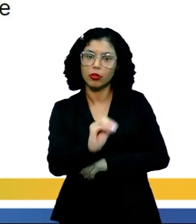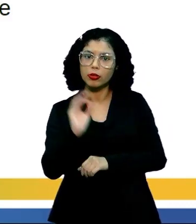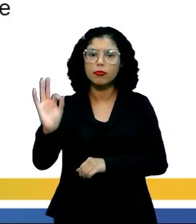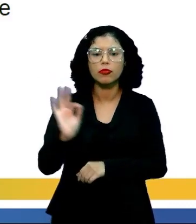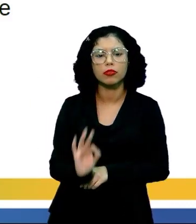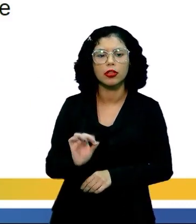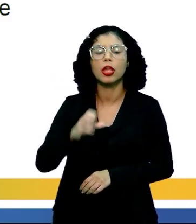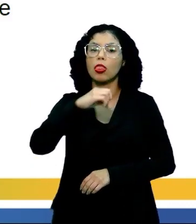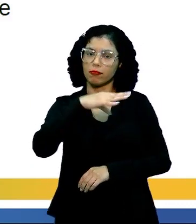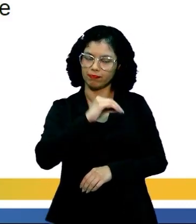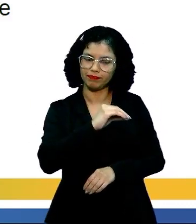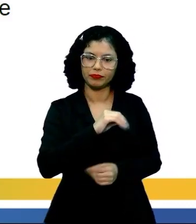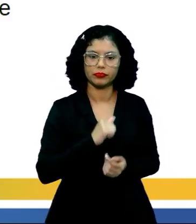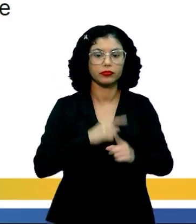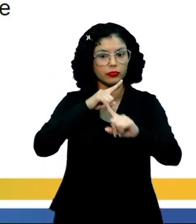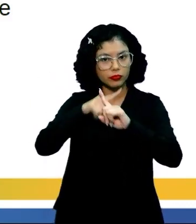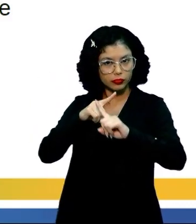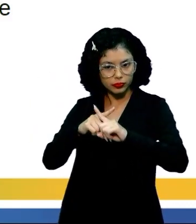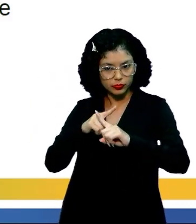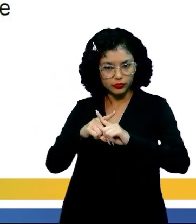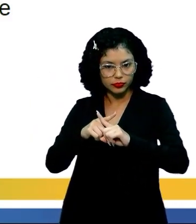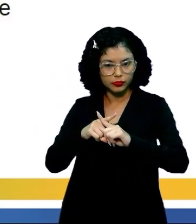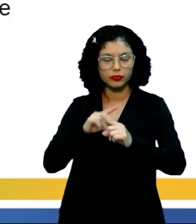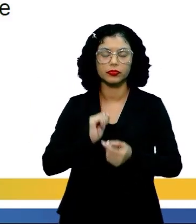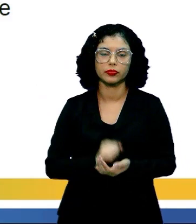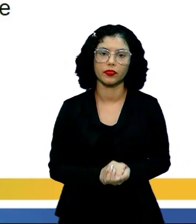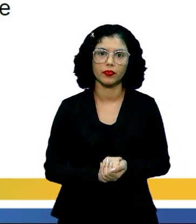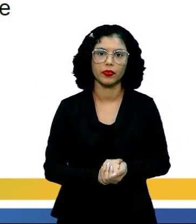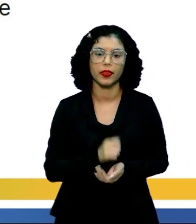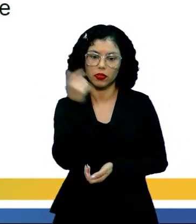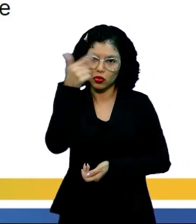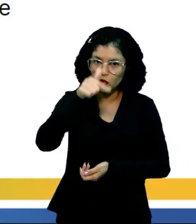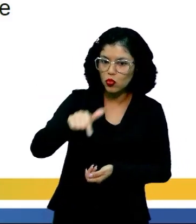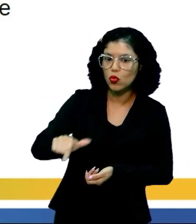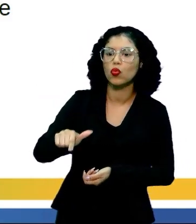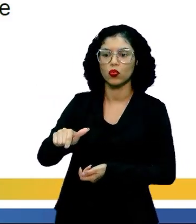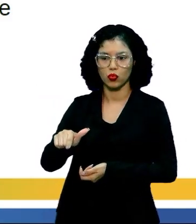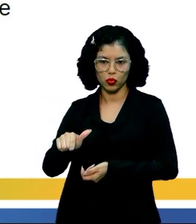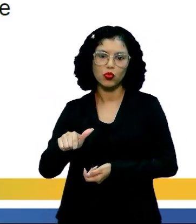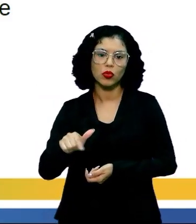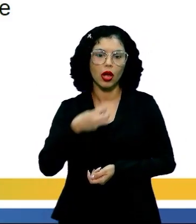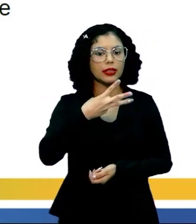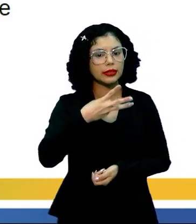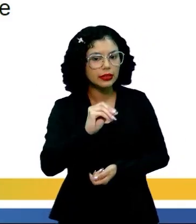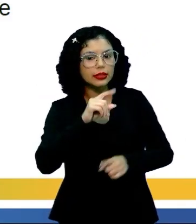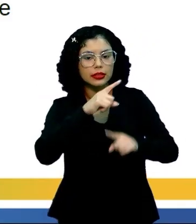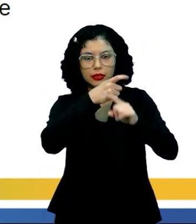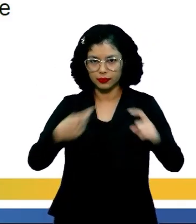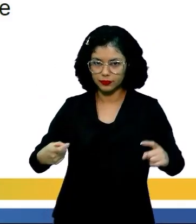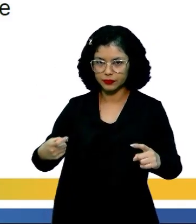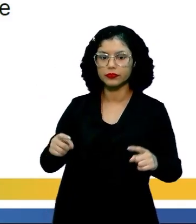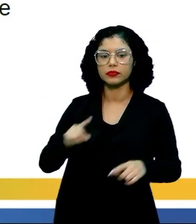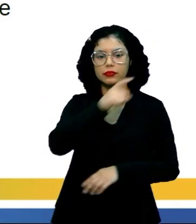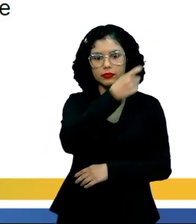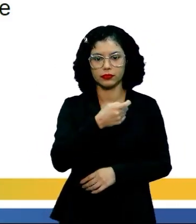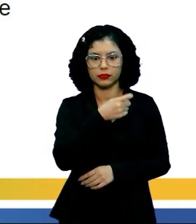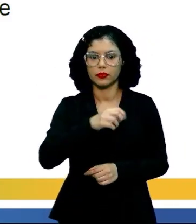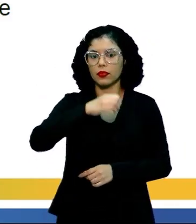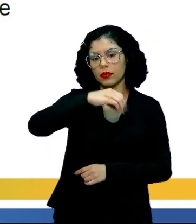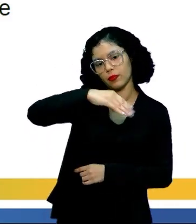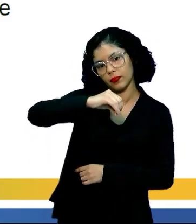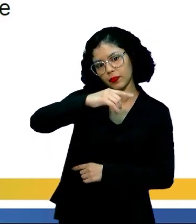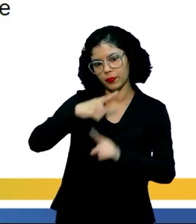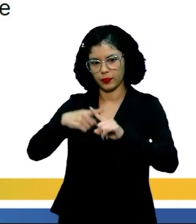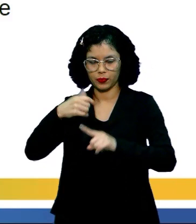30% é 90. Multiplicando cruzado, novamente, ó, 30 vezes X e 100 vezes